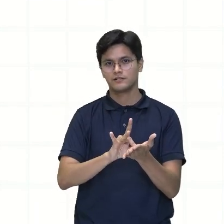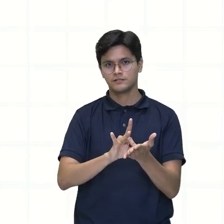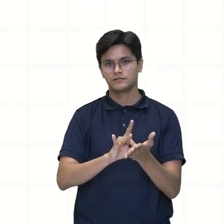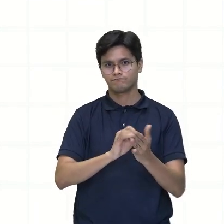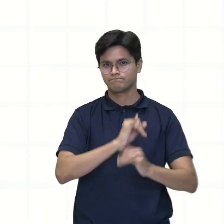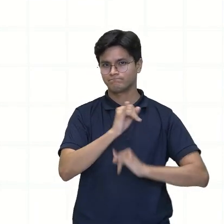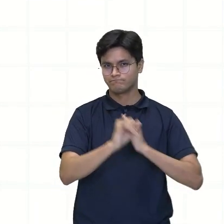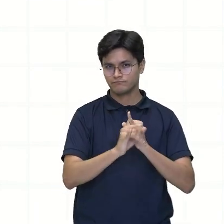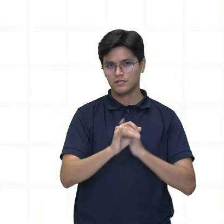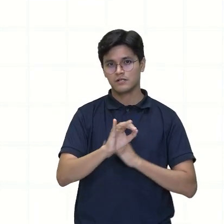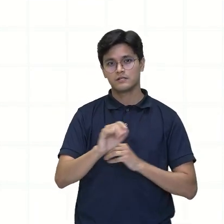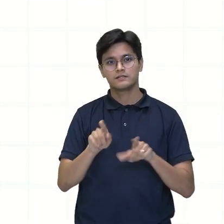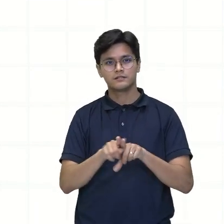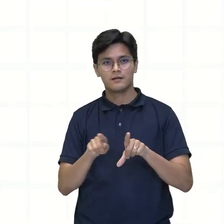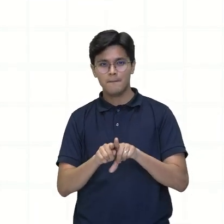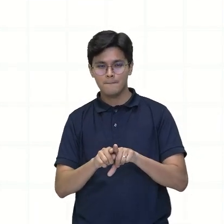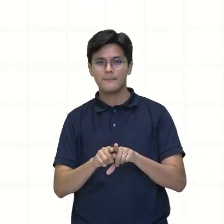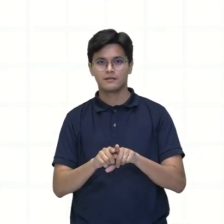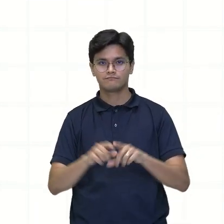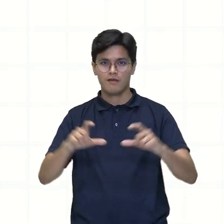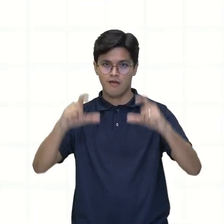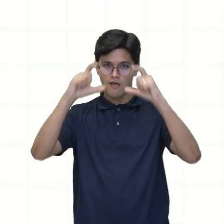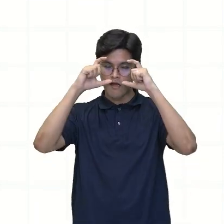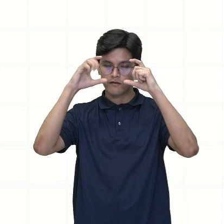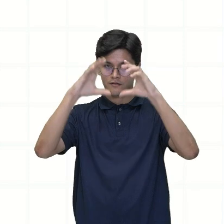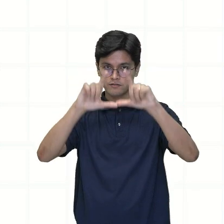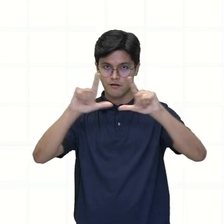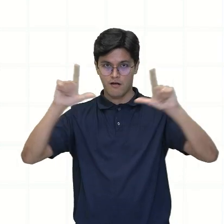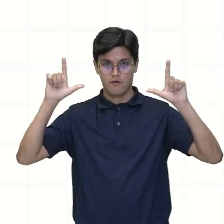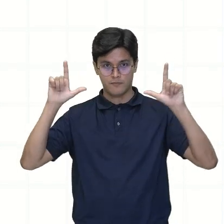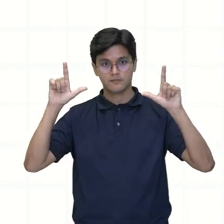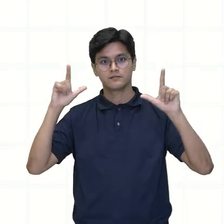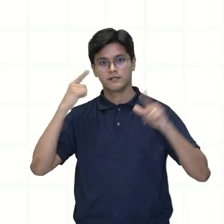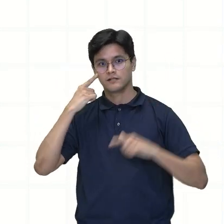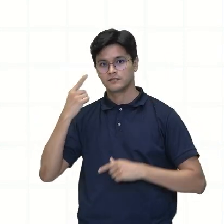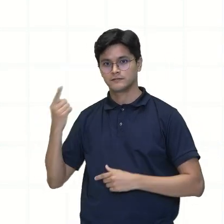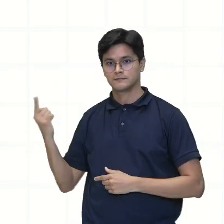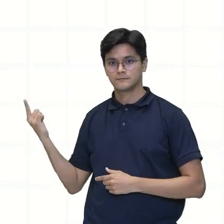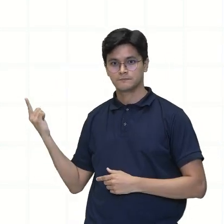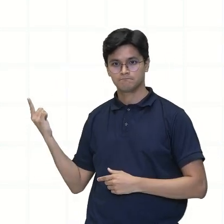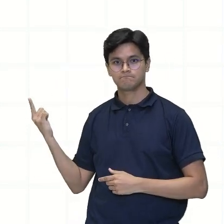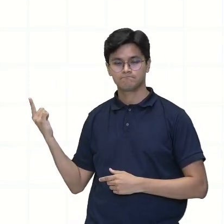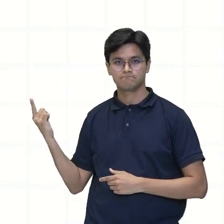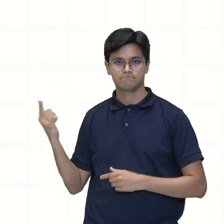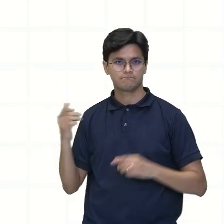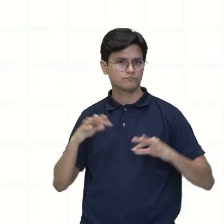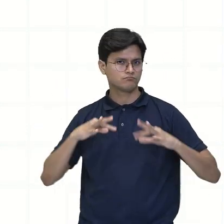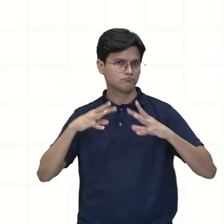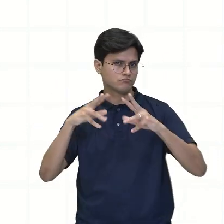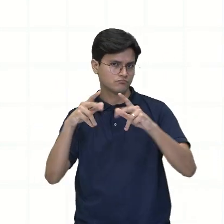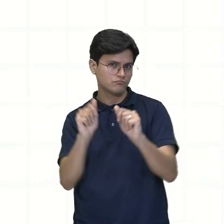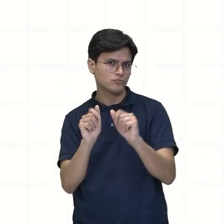aumentada, né? Realidade aumentada. Então, todas essas palavras a gente pode considerar